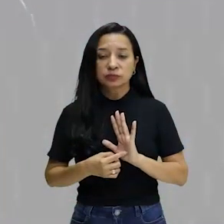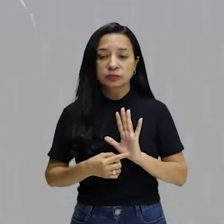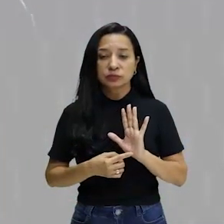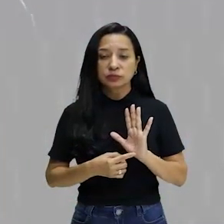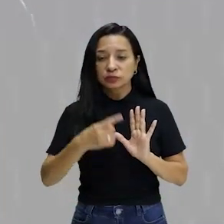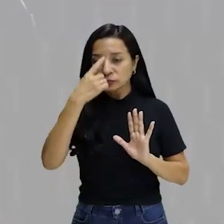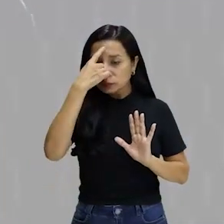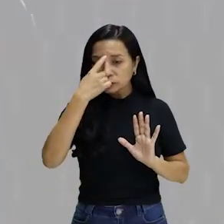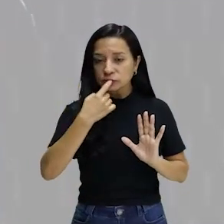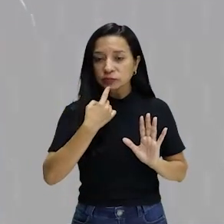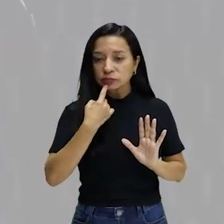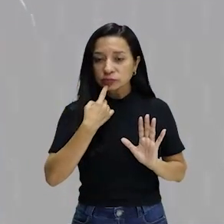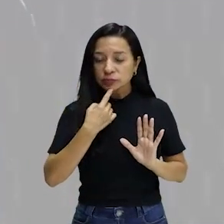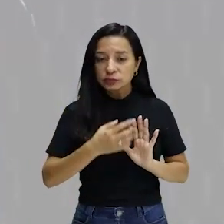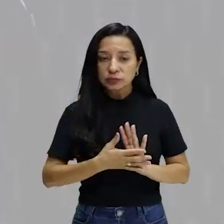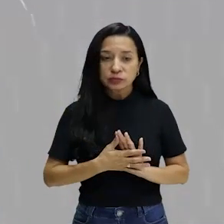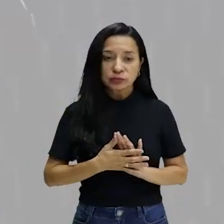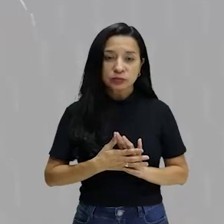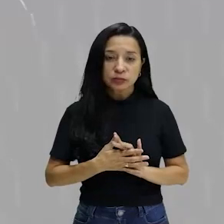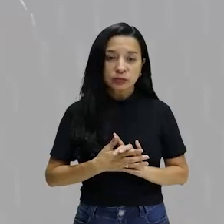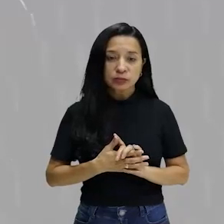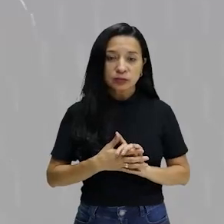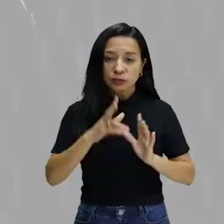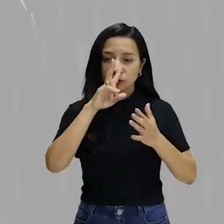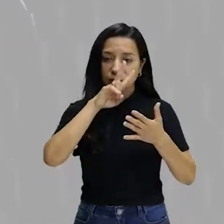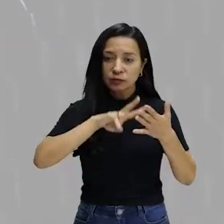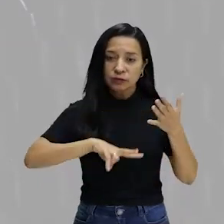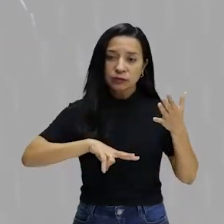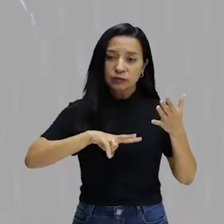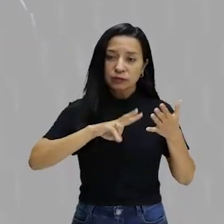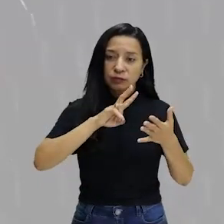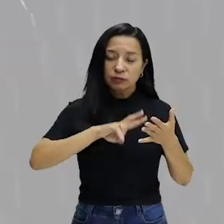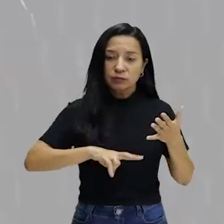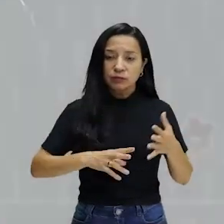o seguinte: análise